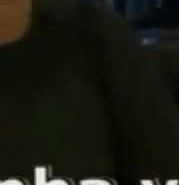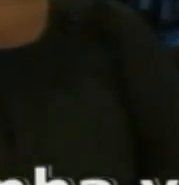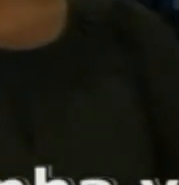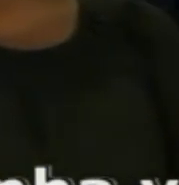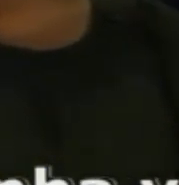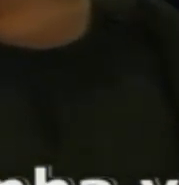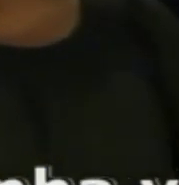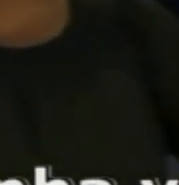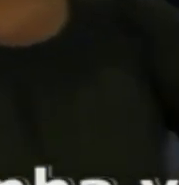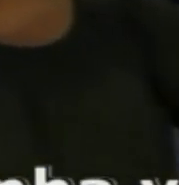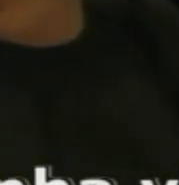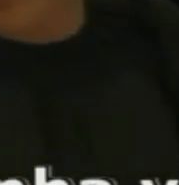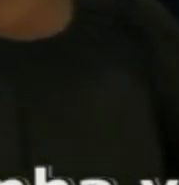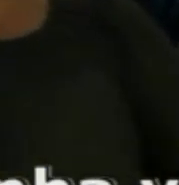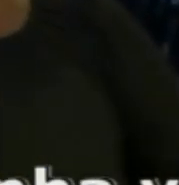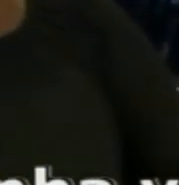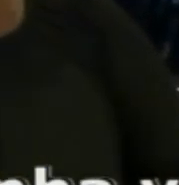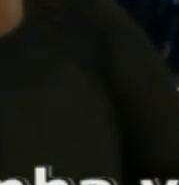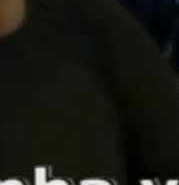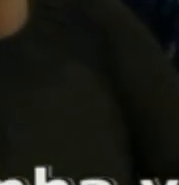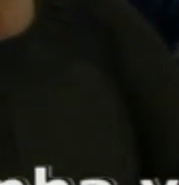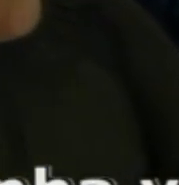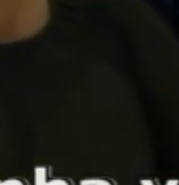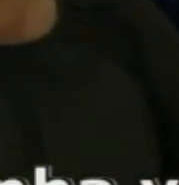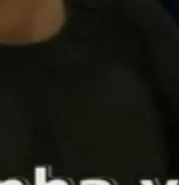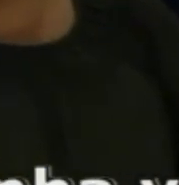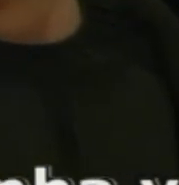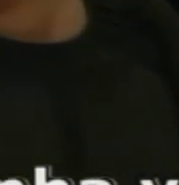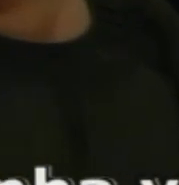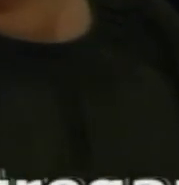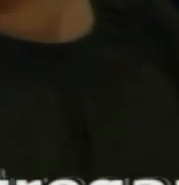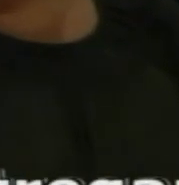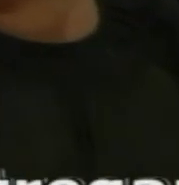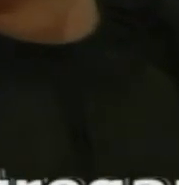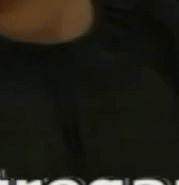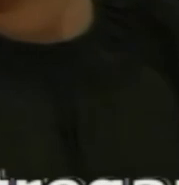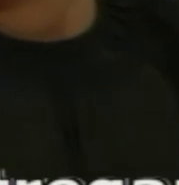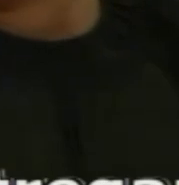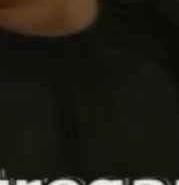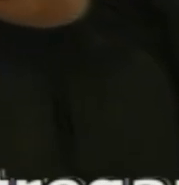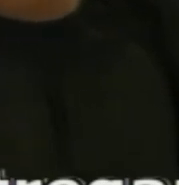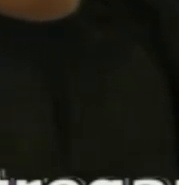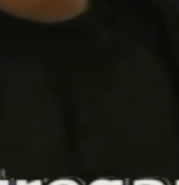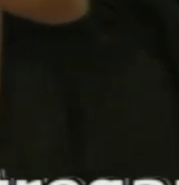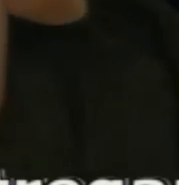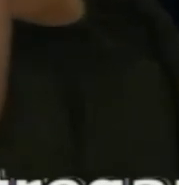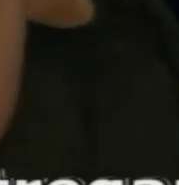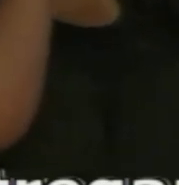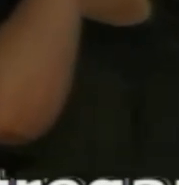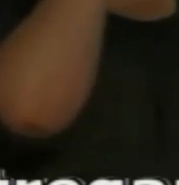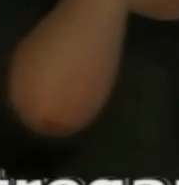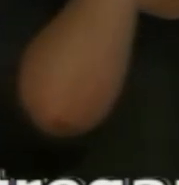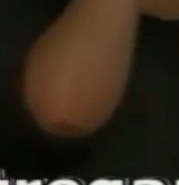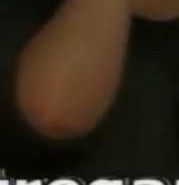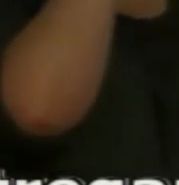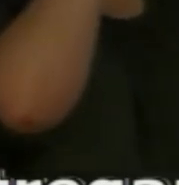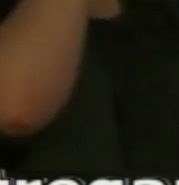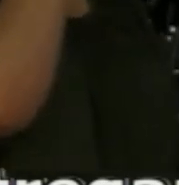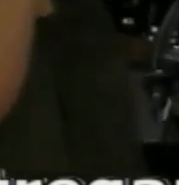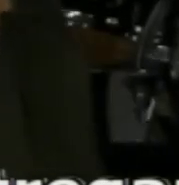sacrifício. Eu quero minha vida a